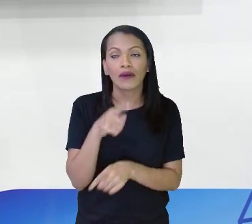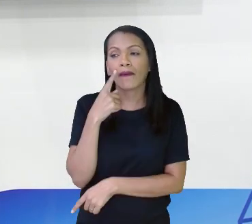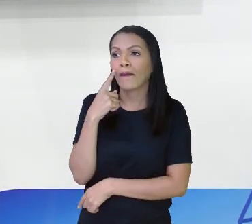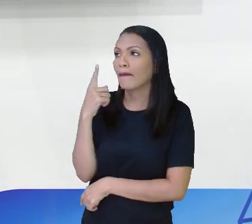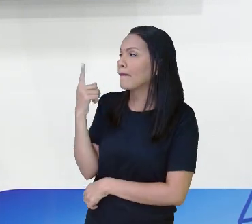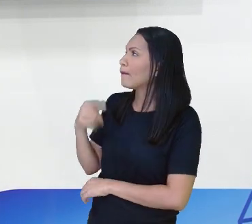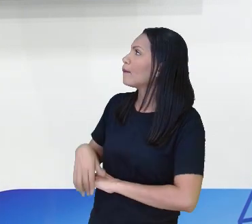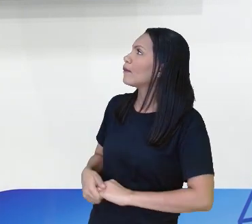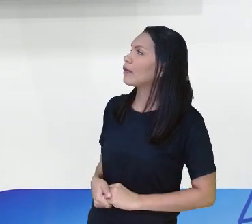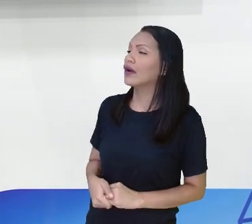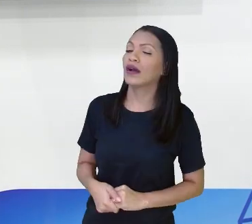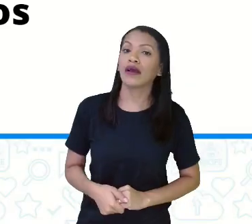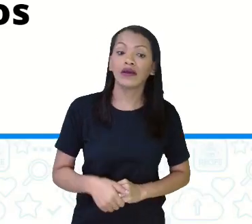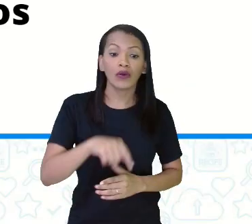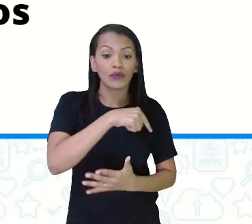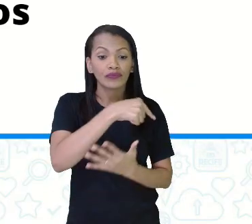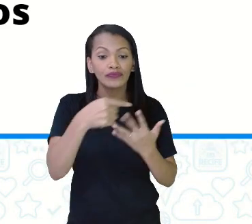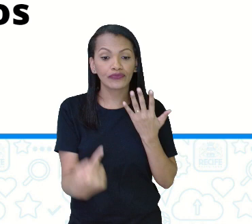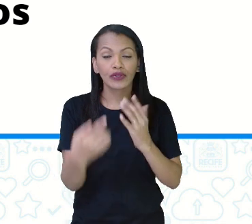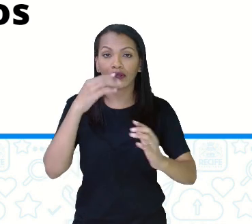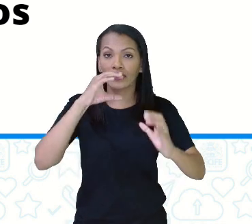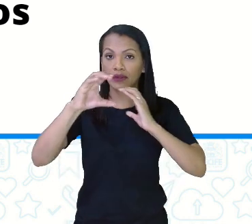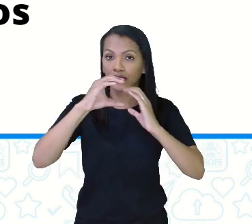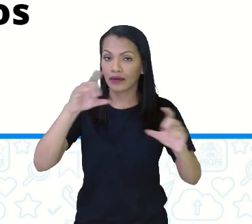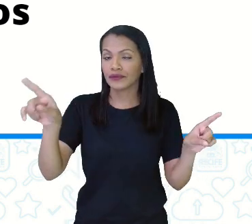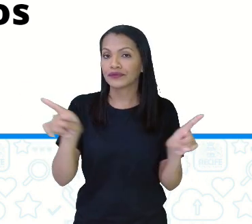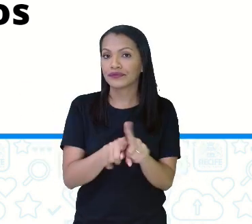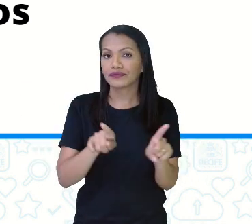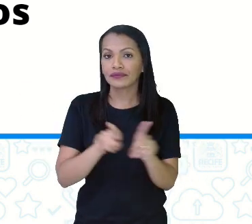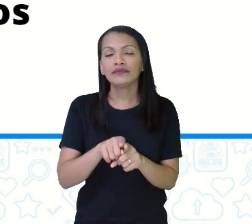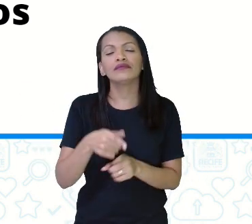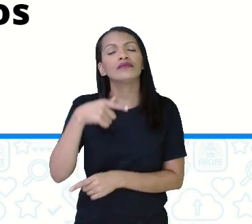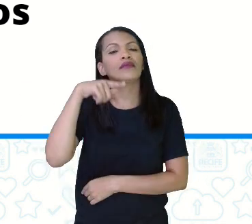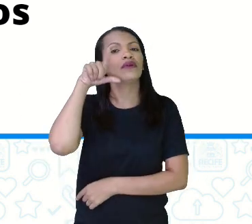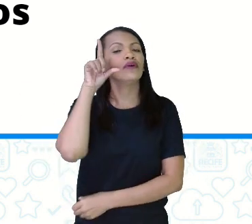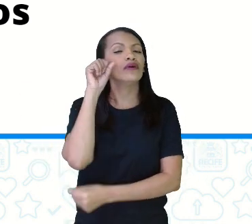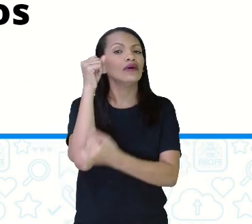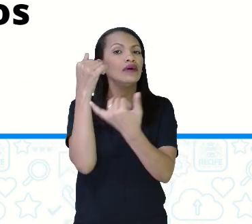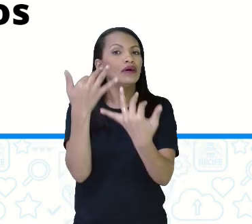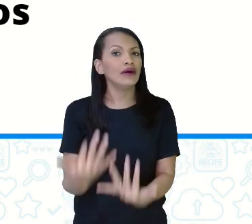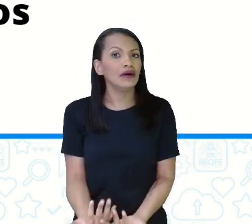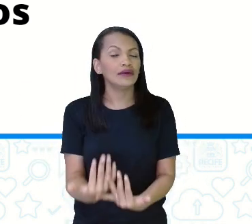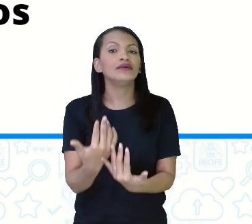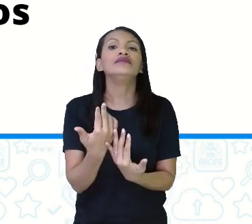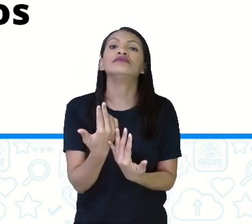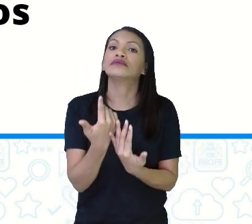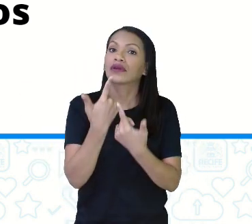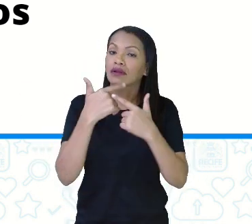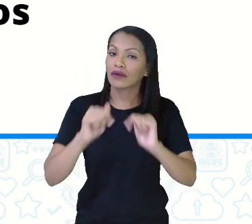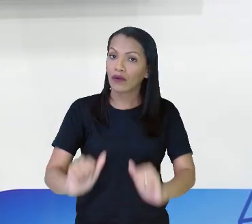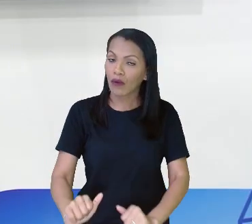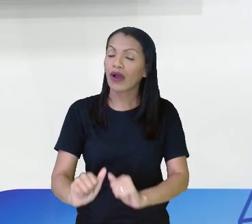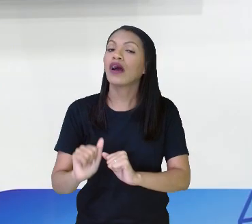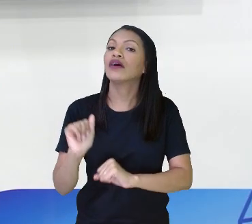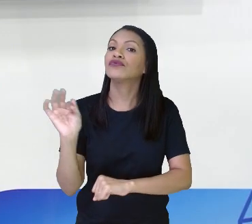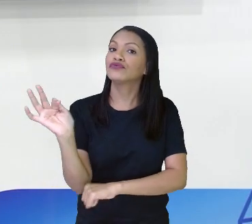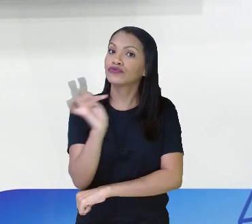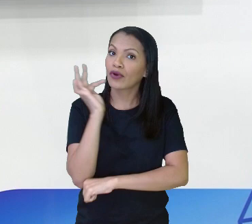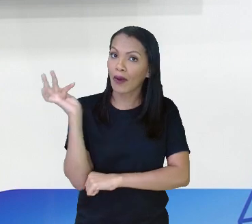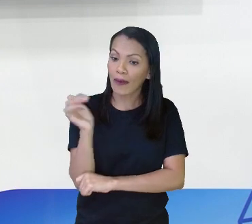de comunicação. Também falei isso aqui ontem, a linguagem é formal, é clara e